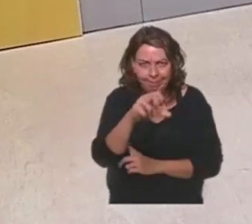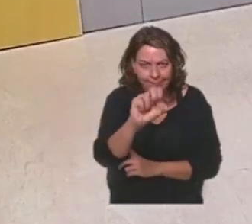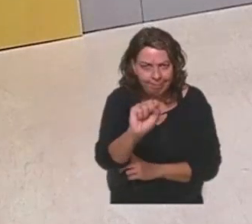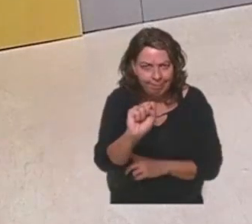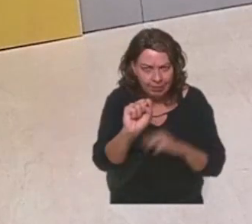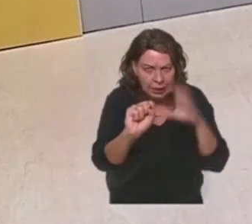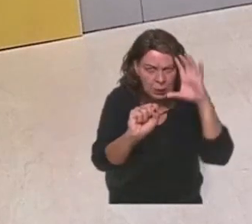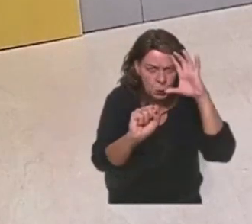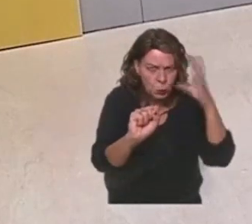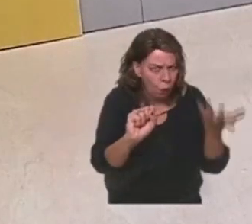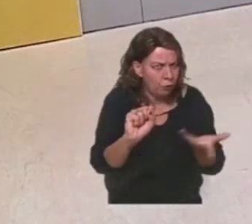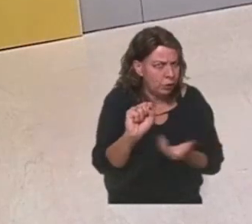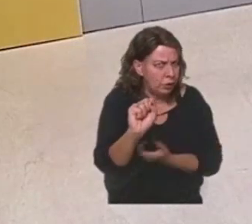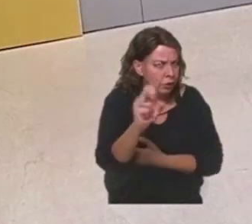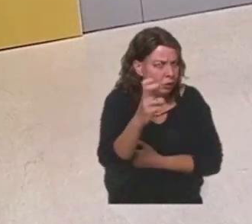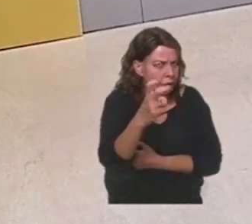58?